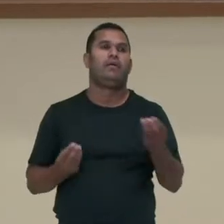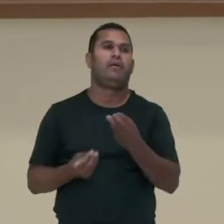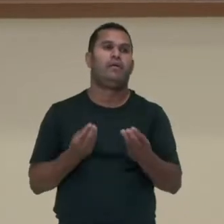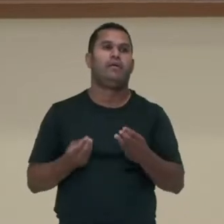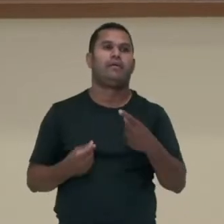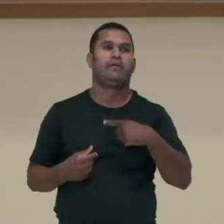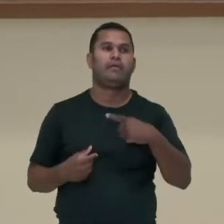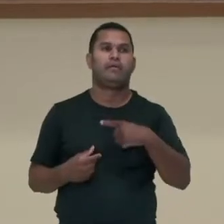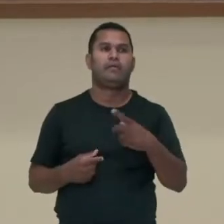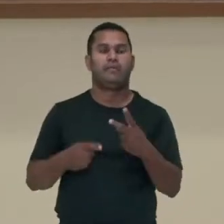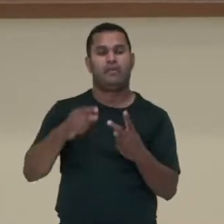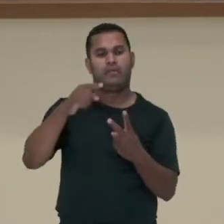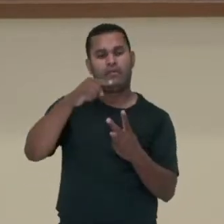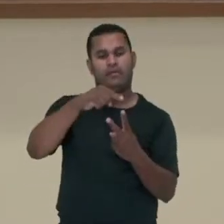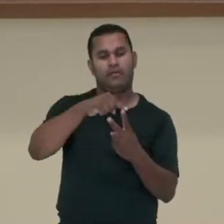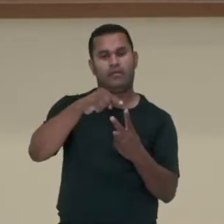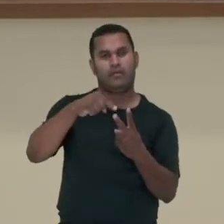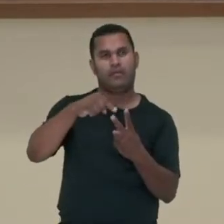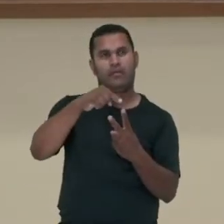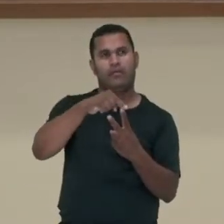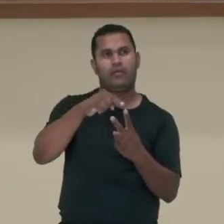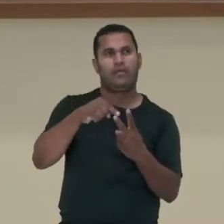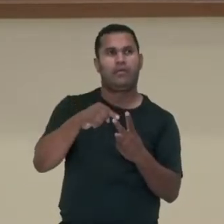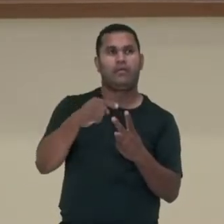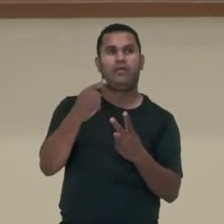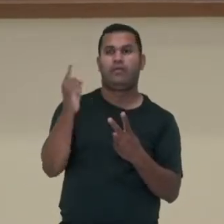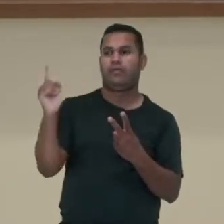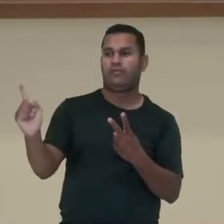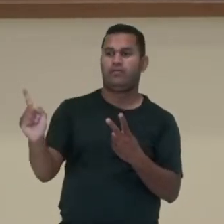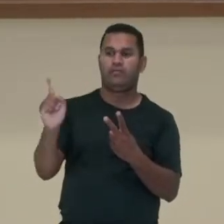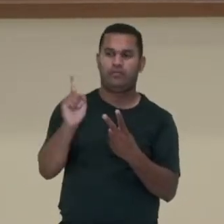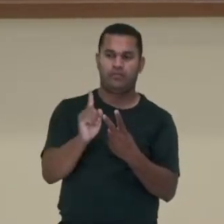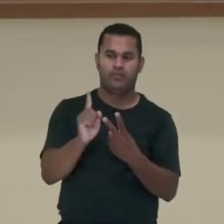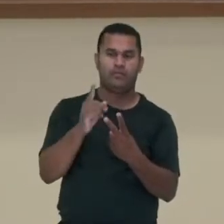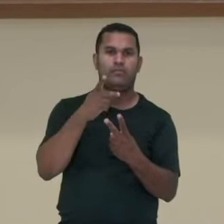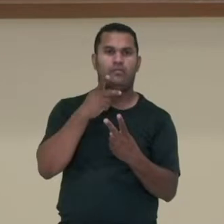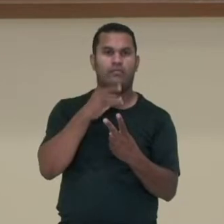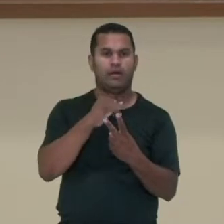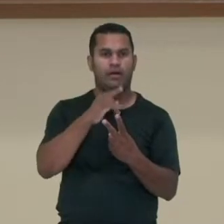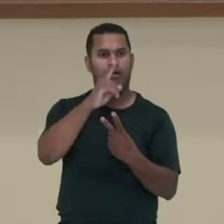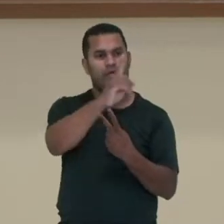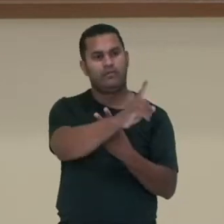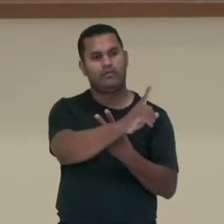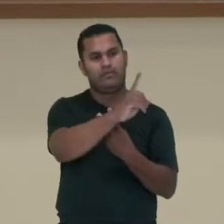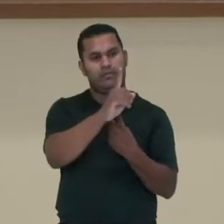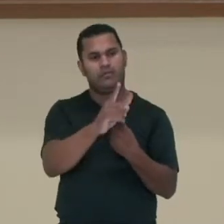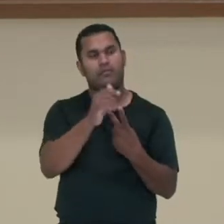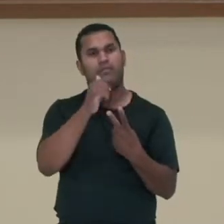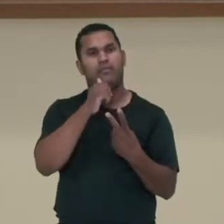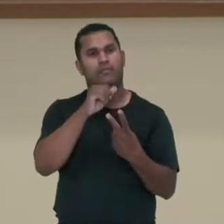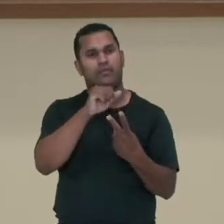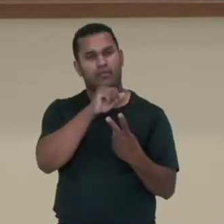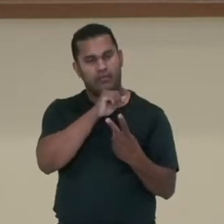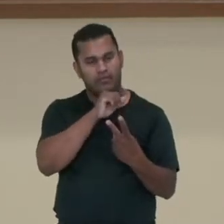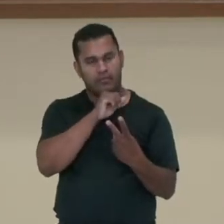com ele, com dois genes, um vindo do teu pai e um vindo da tua mãe. Você formou um genótipo